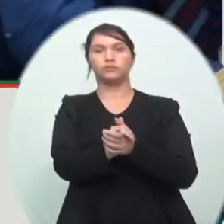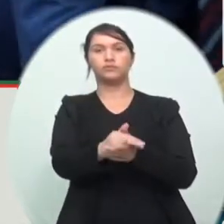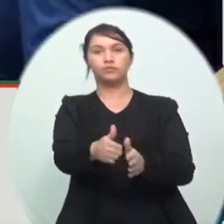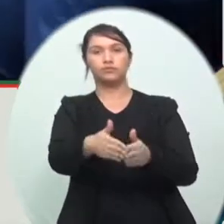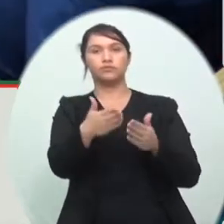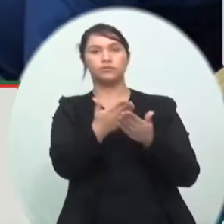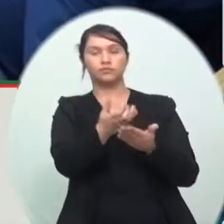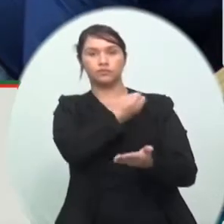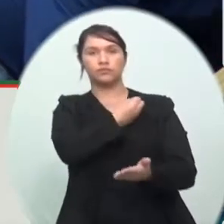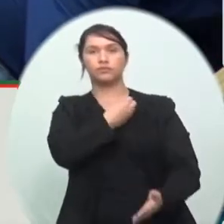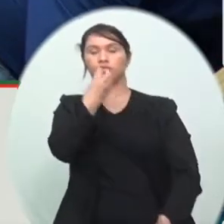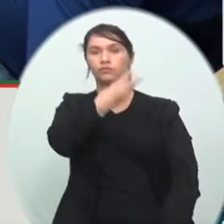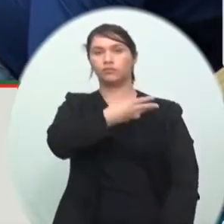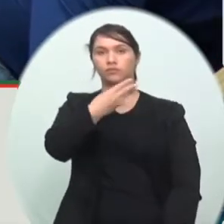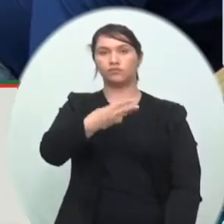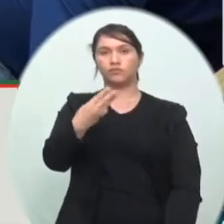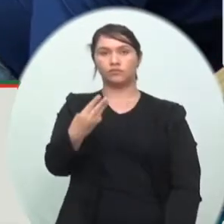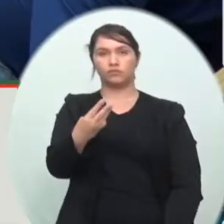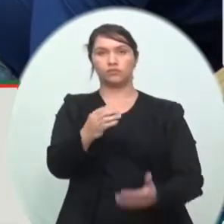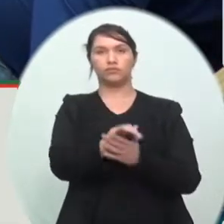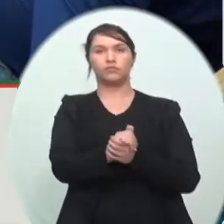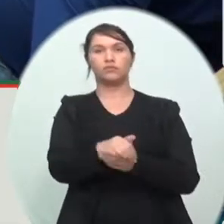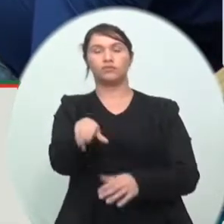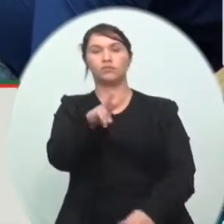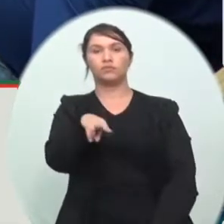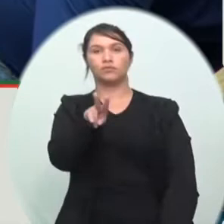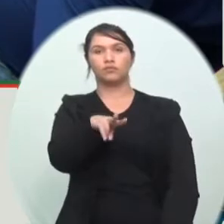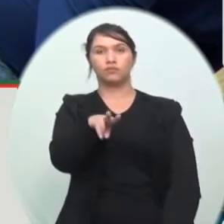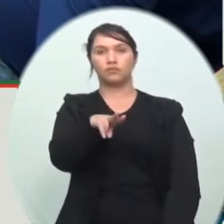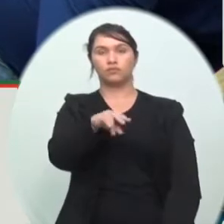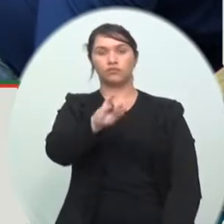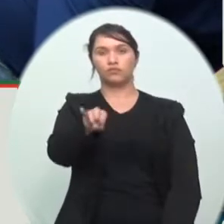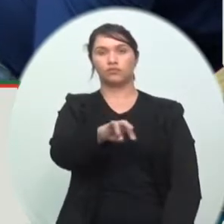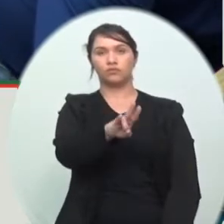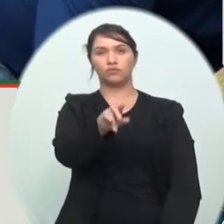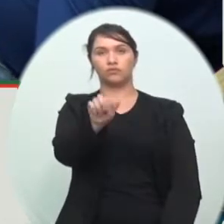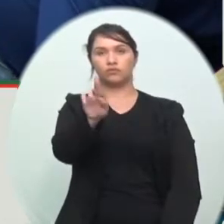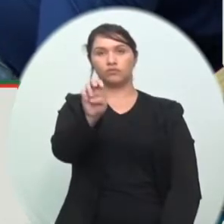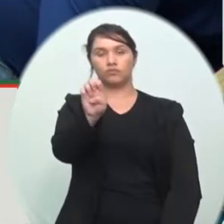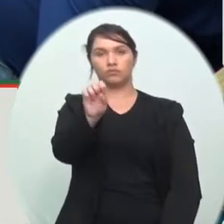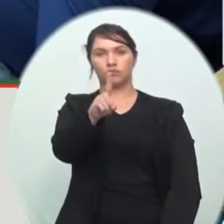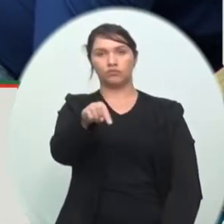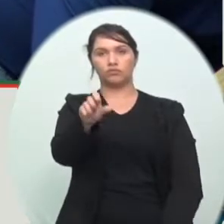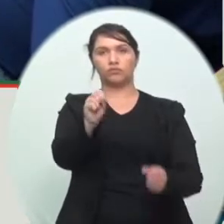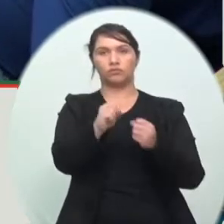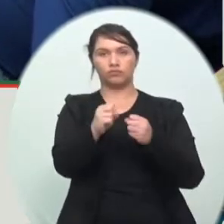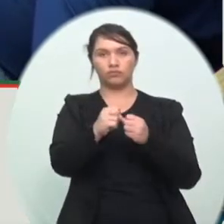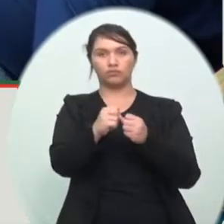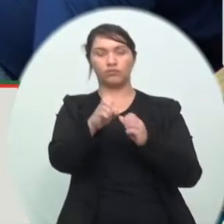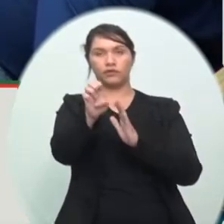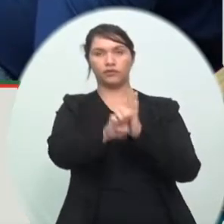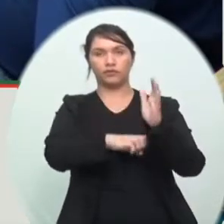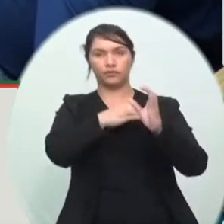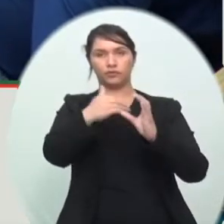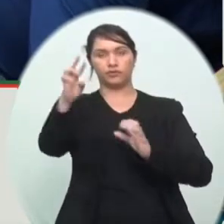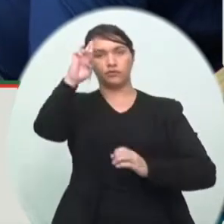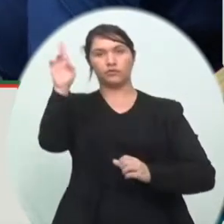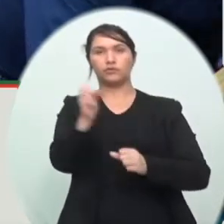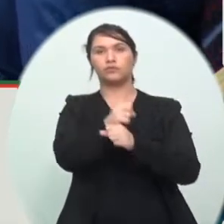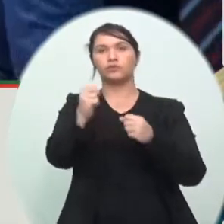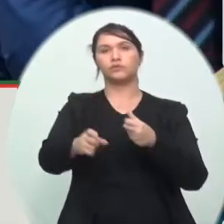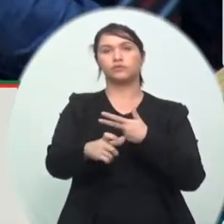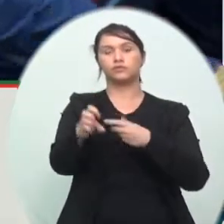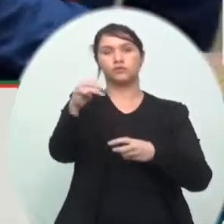número 333/18, autoria vereador Juarez de Jesus. Assunto, envio de expediente ao chefe do Poder